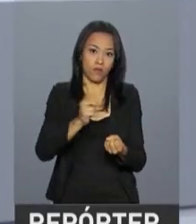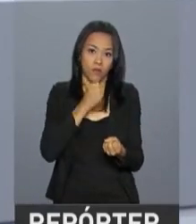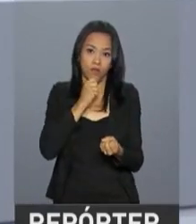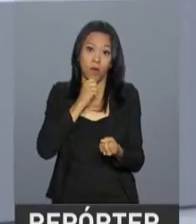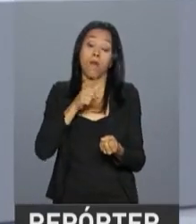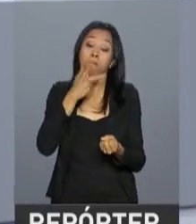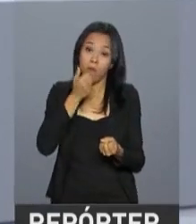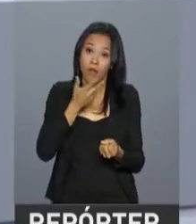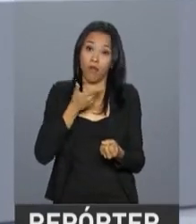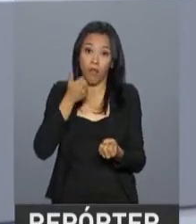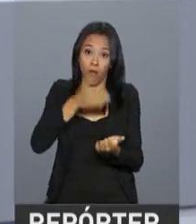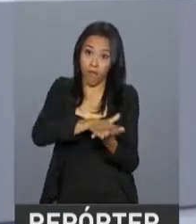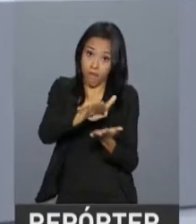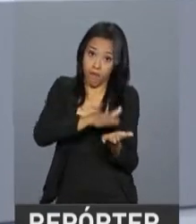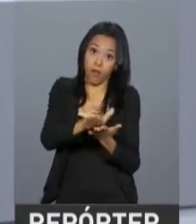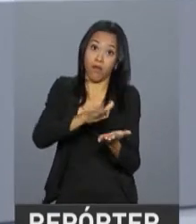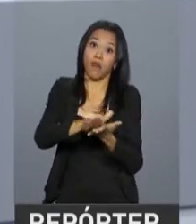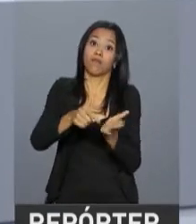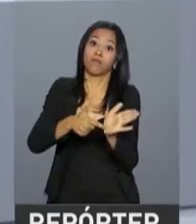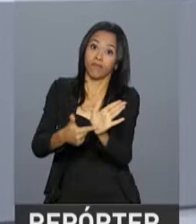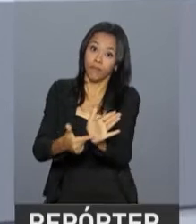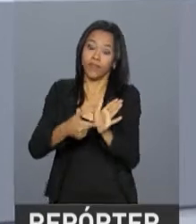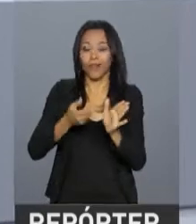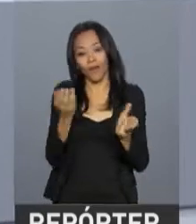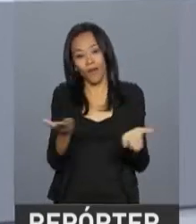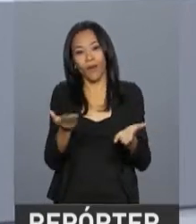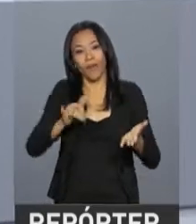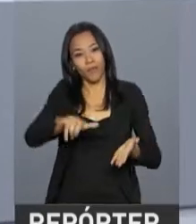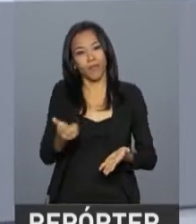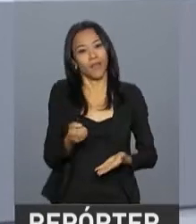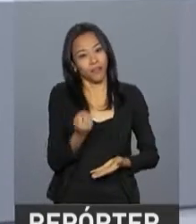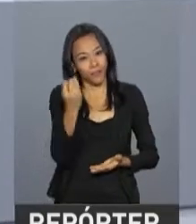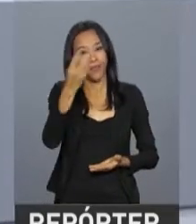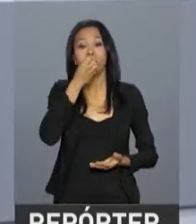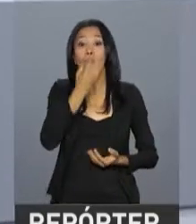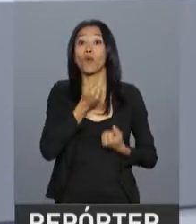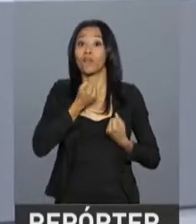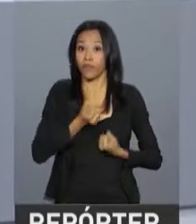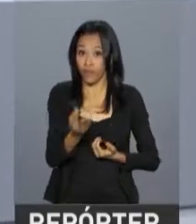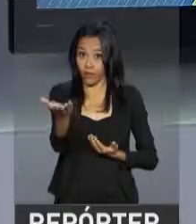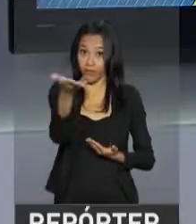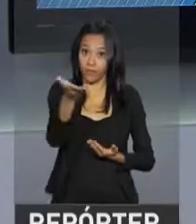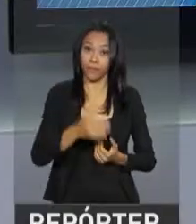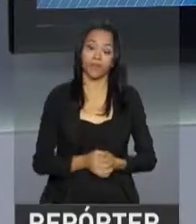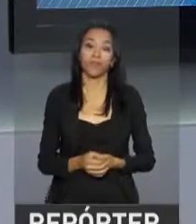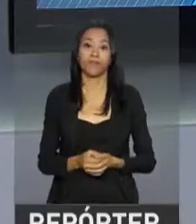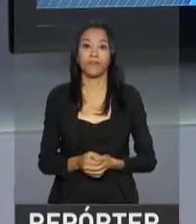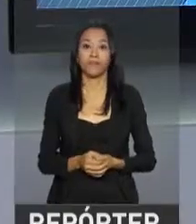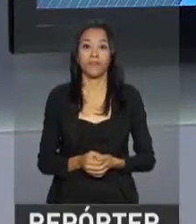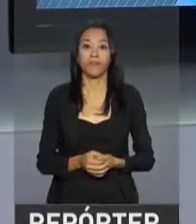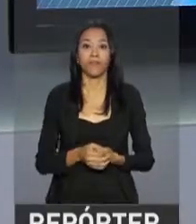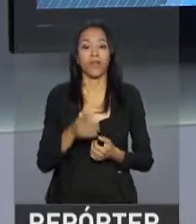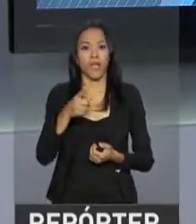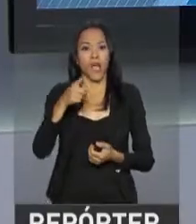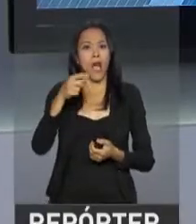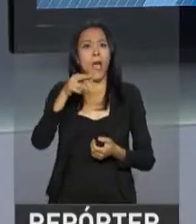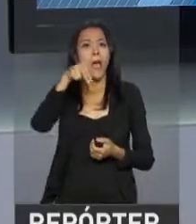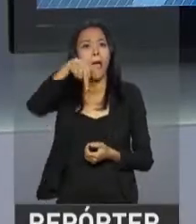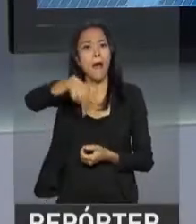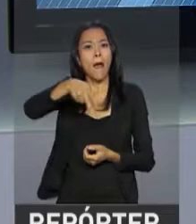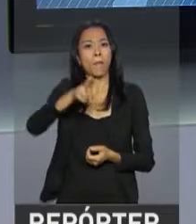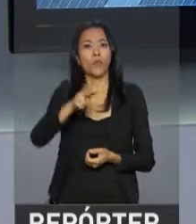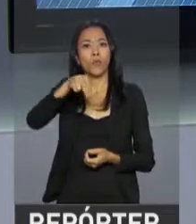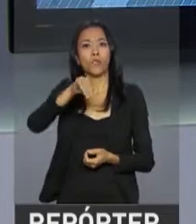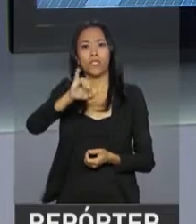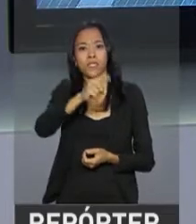deve à versão impressa agora é só embarcar e curtir as férias boa viagem pra você a punição para quem ferir ou